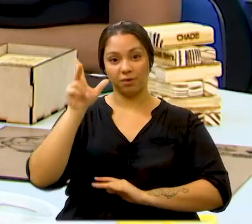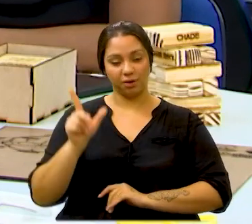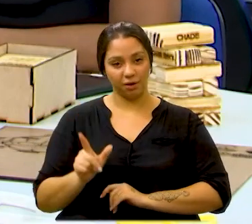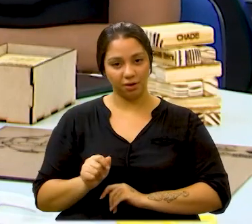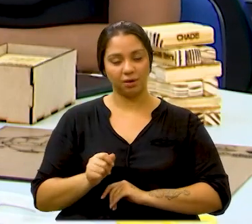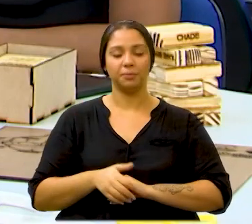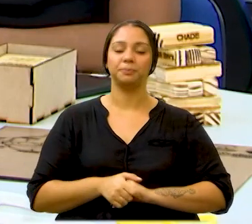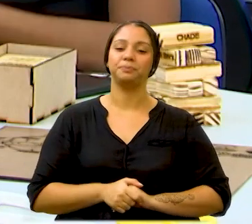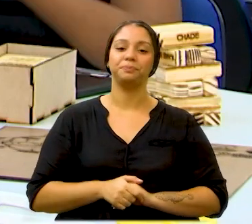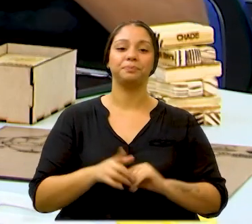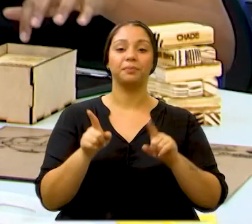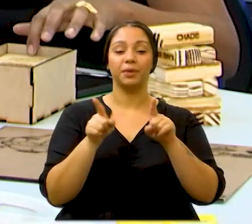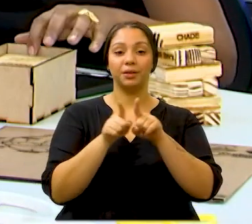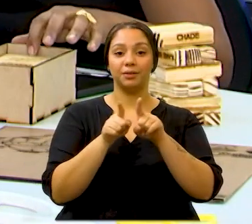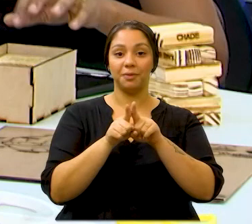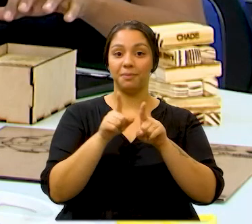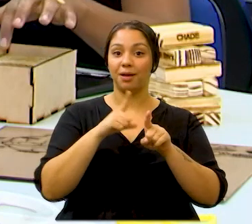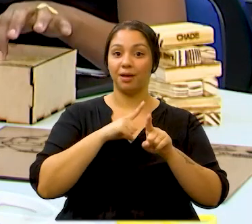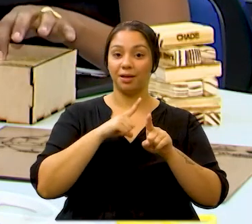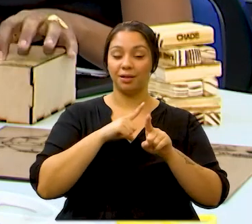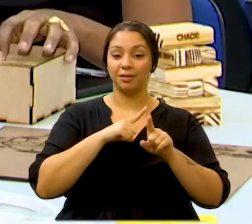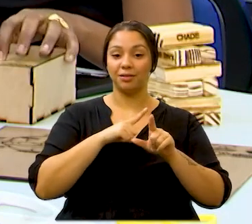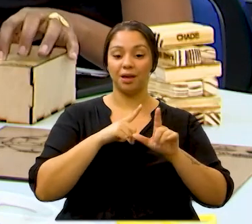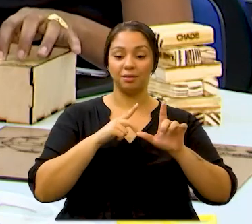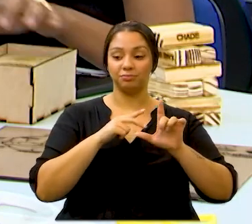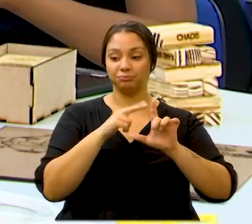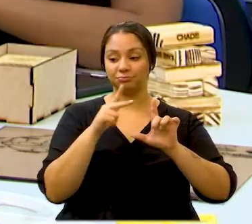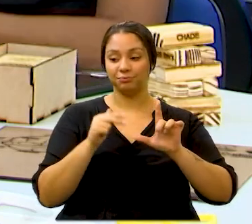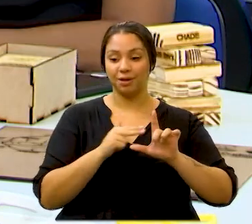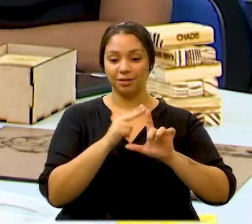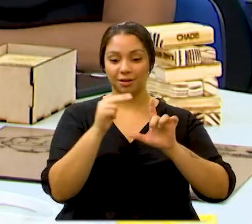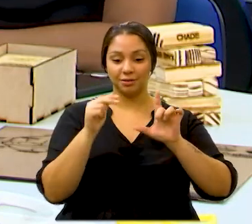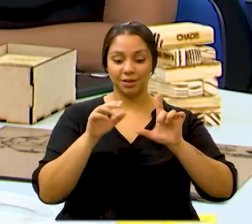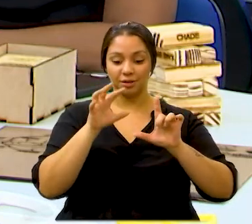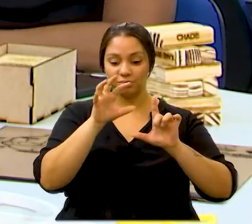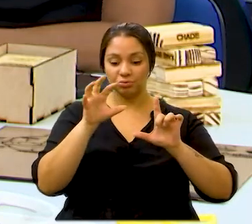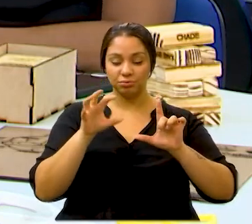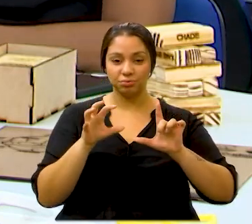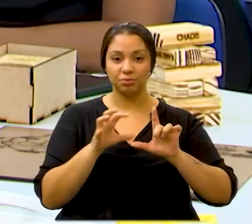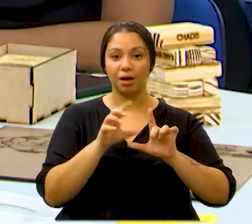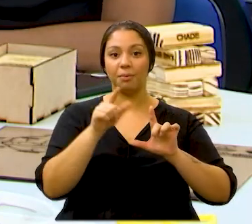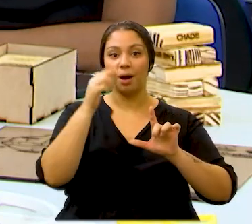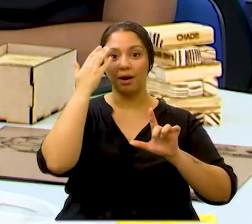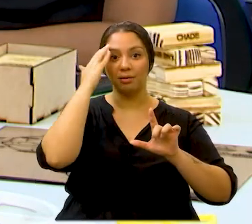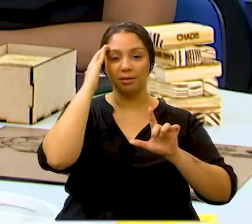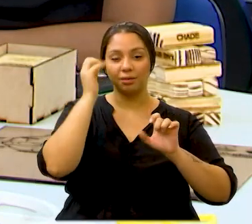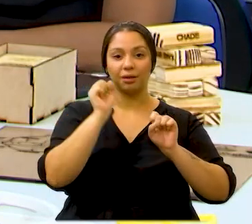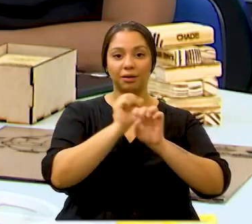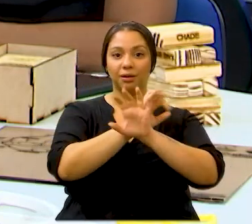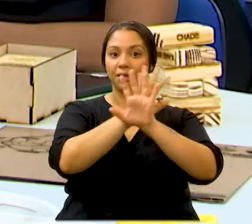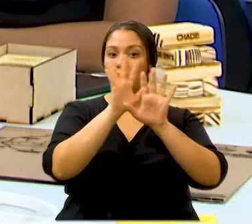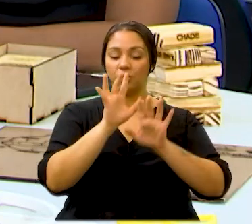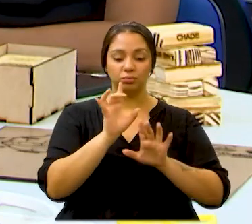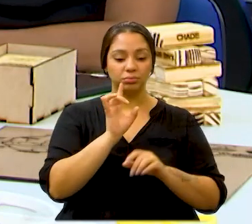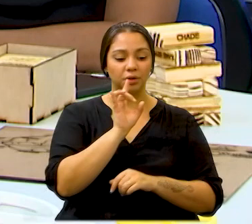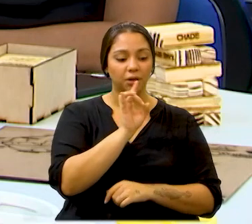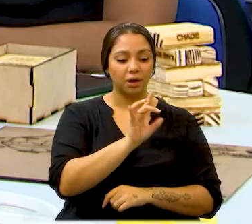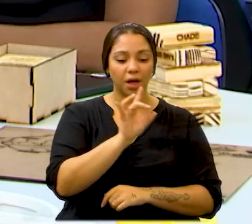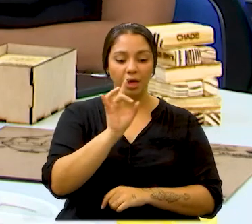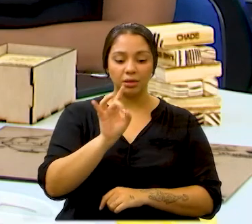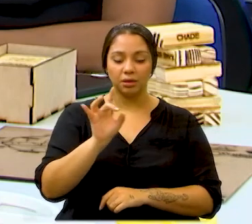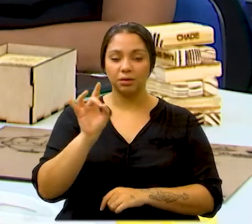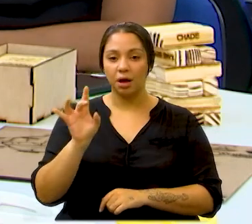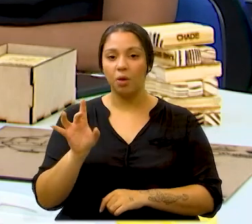né? A gente tem aqui os símbolos adinkras, que são extremamente também importantes para a compreensão, né? Cada um,